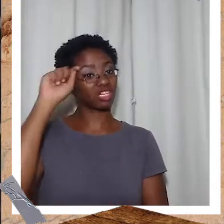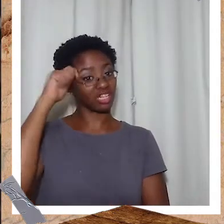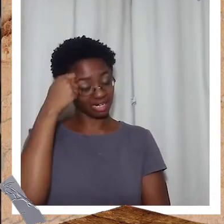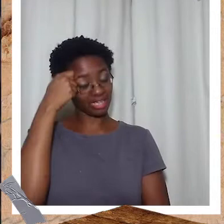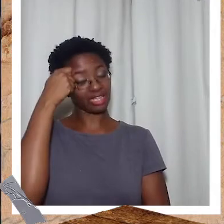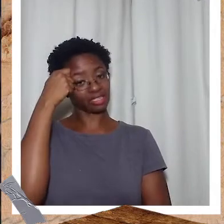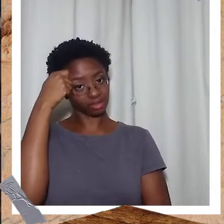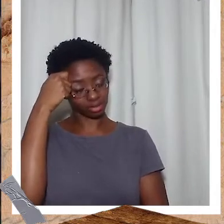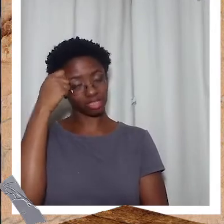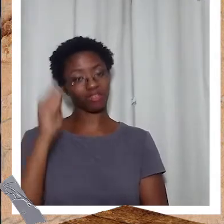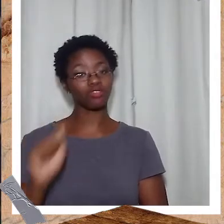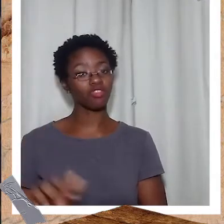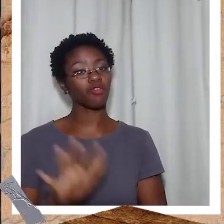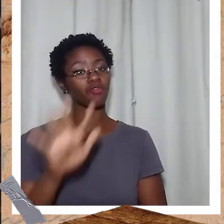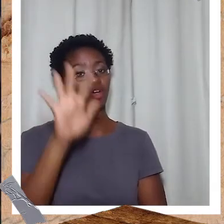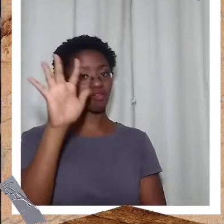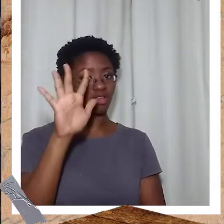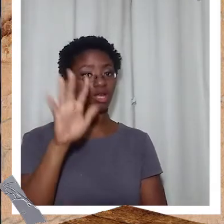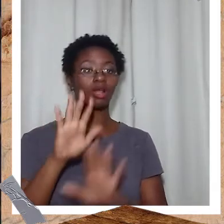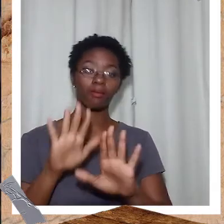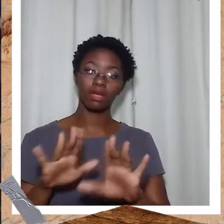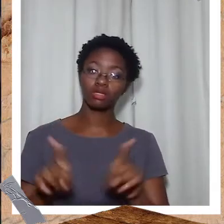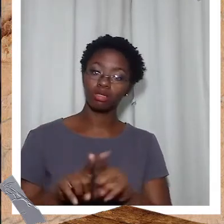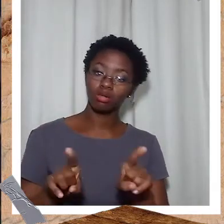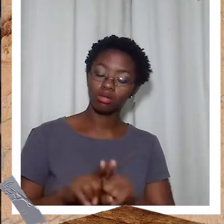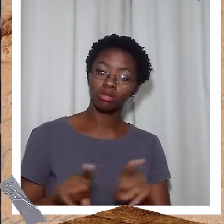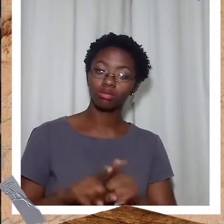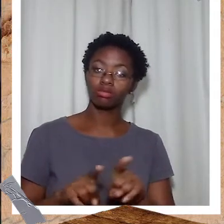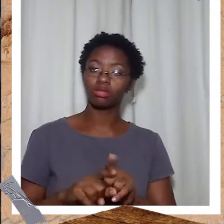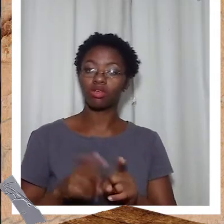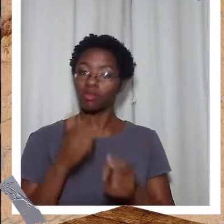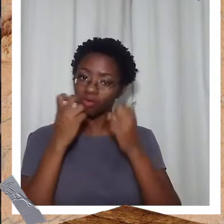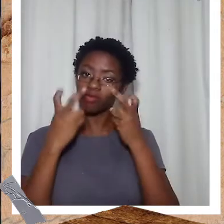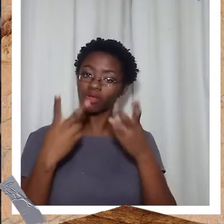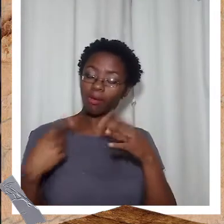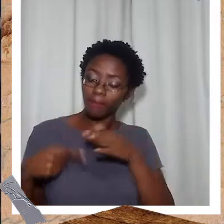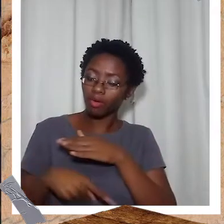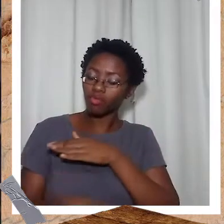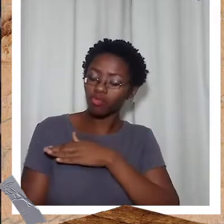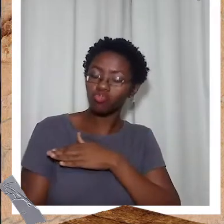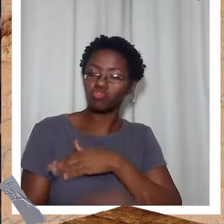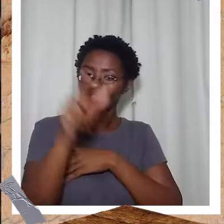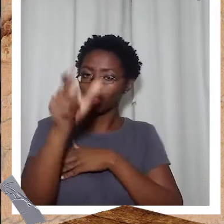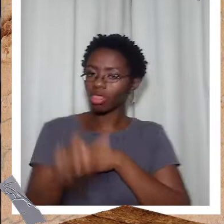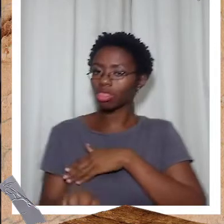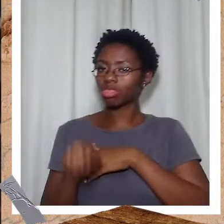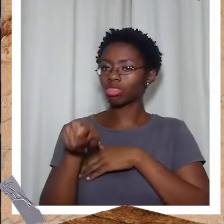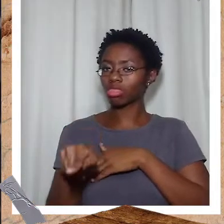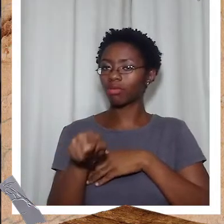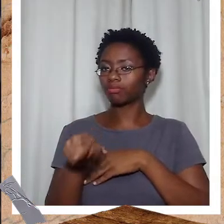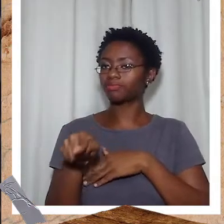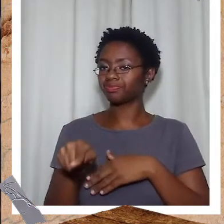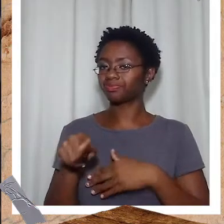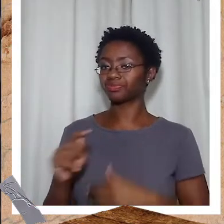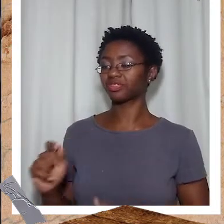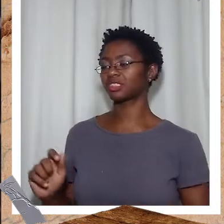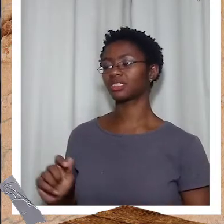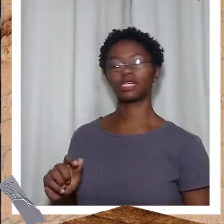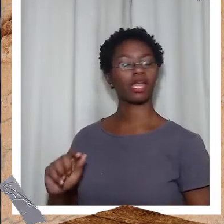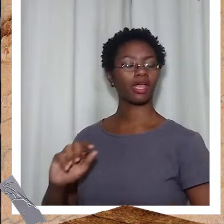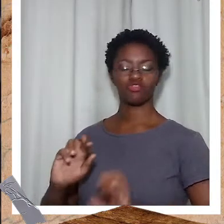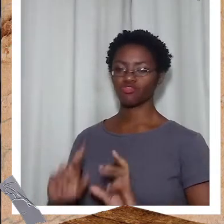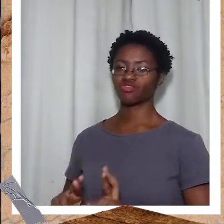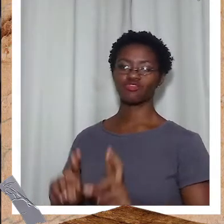né, favelada, e, por outro lado, a subjetividade dessa personagem, que é muito mais rica, né,